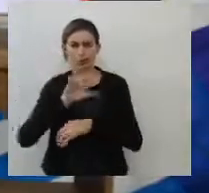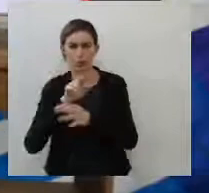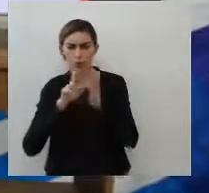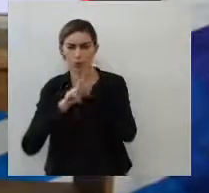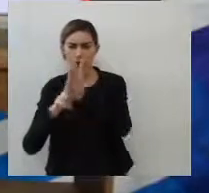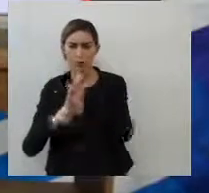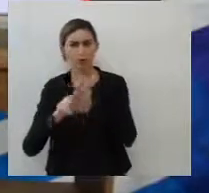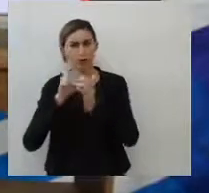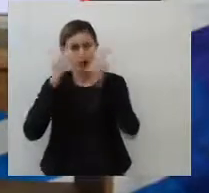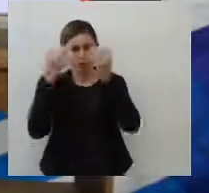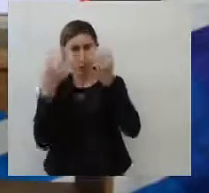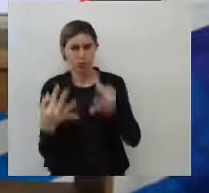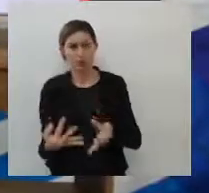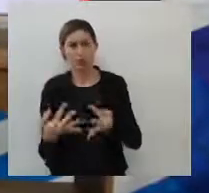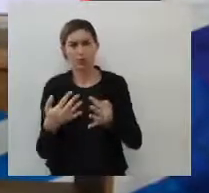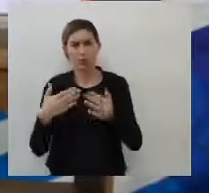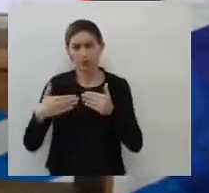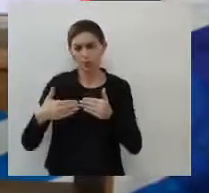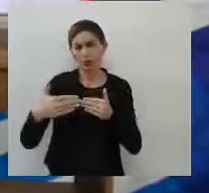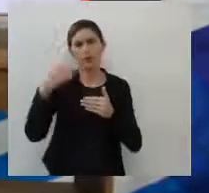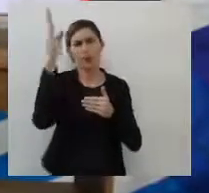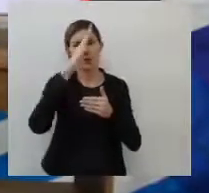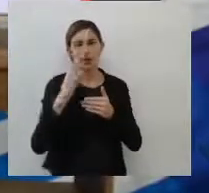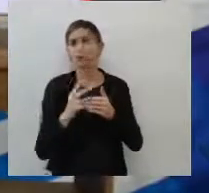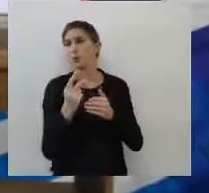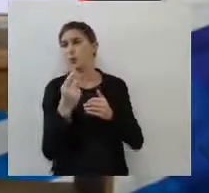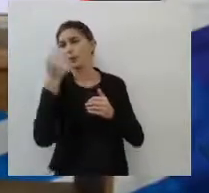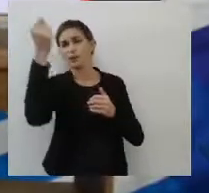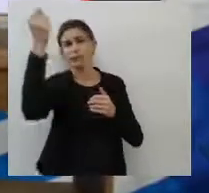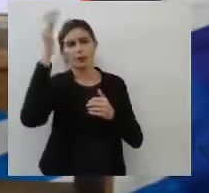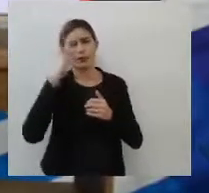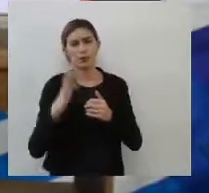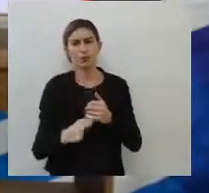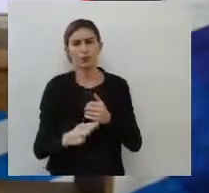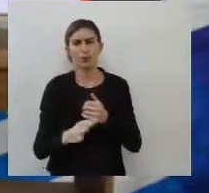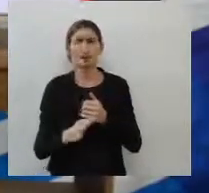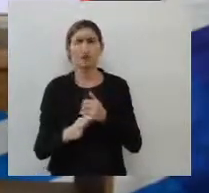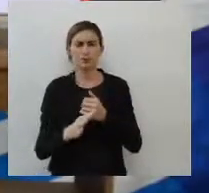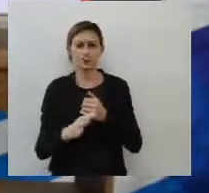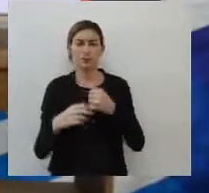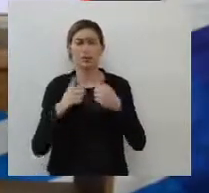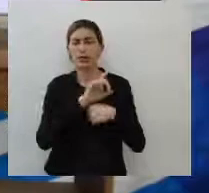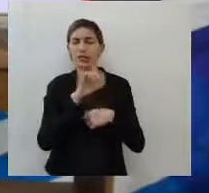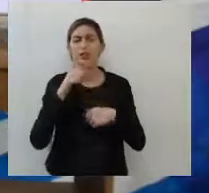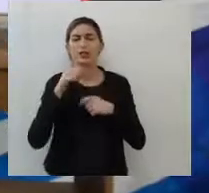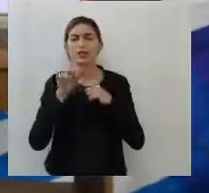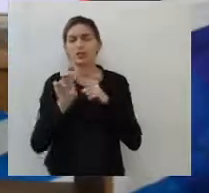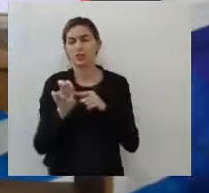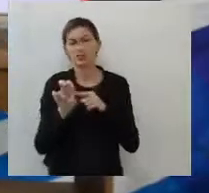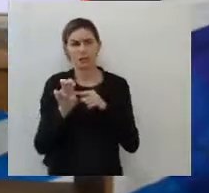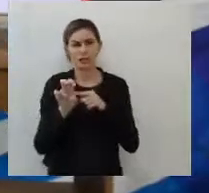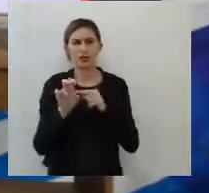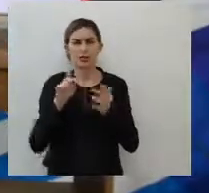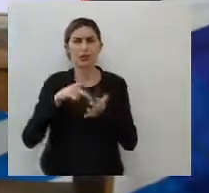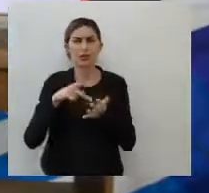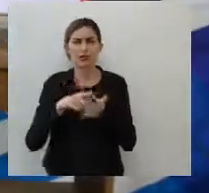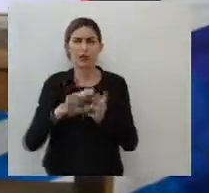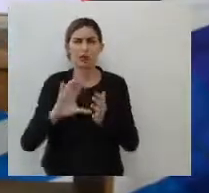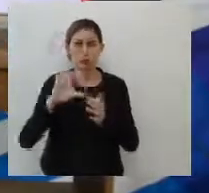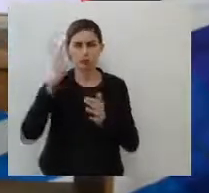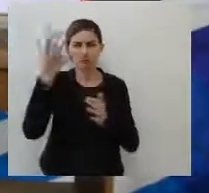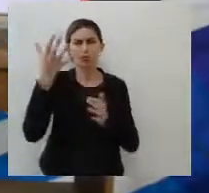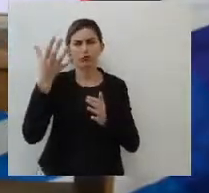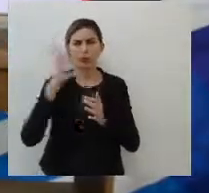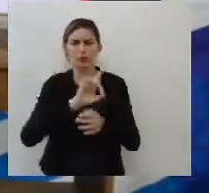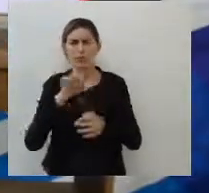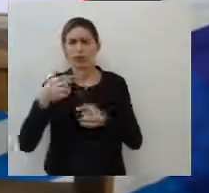que ele tinha que partir do Brasil, isso dia 15. Na verdade, o golpe era para ter acontecido